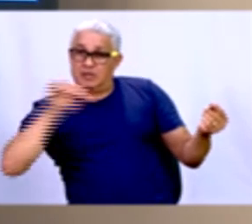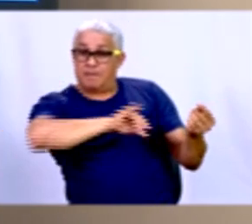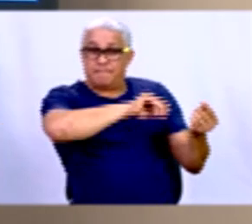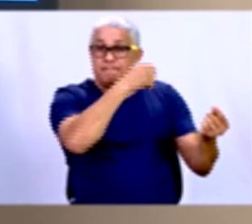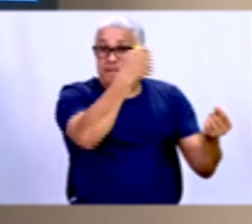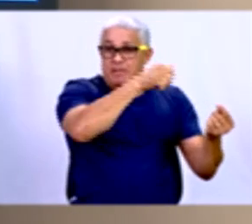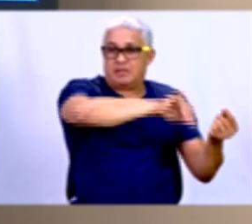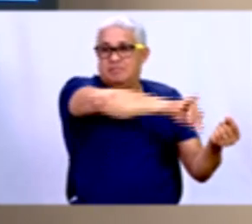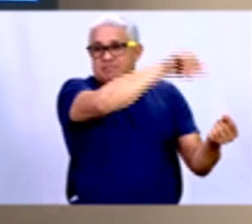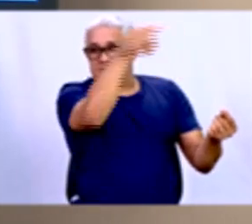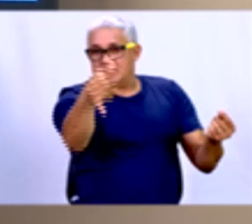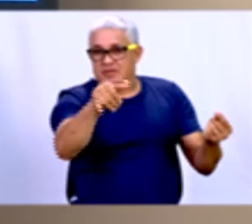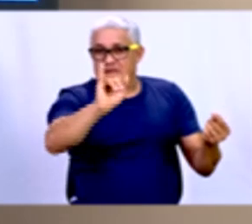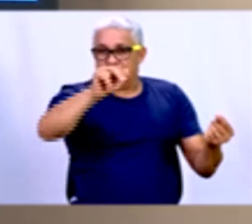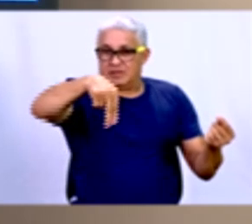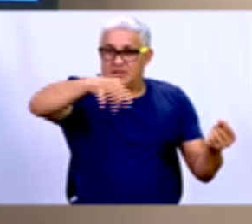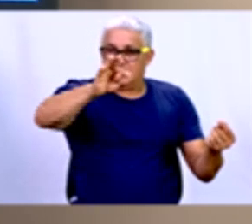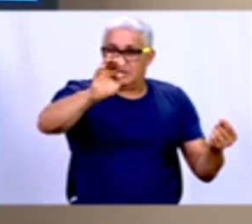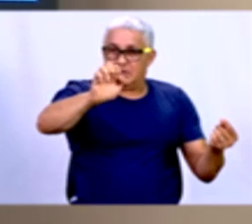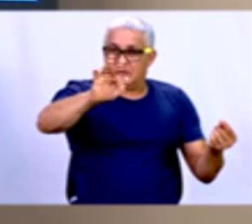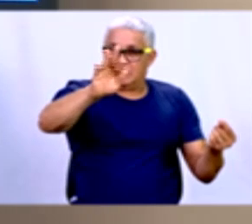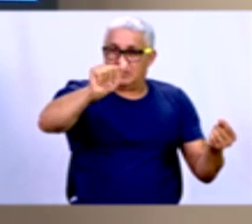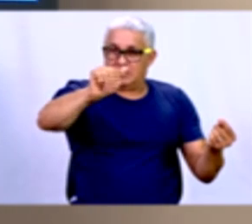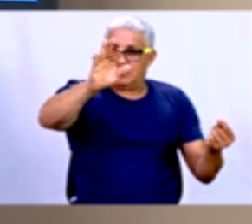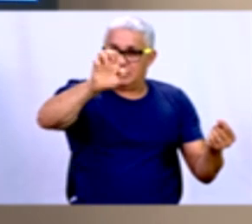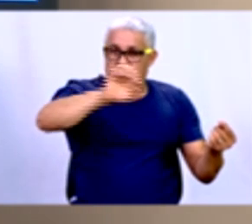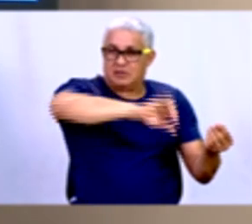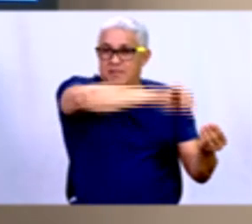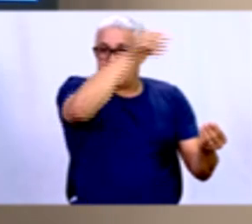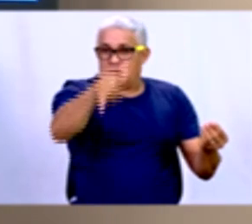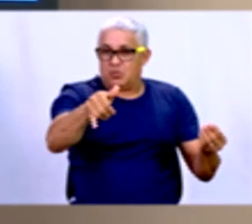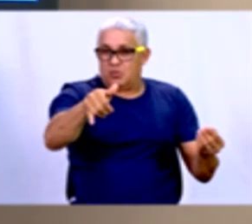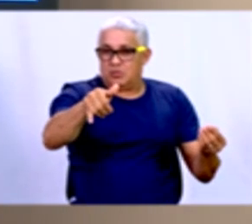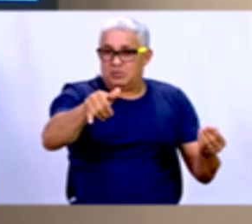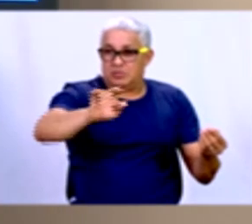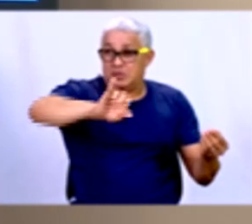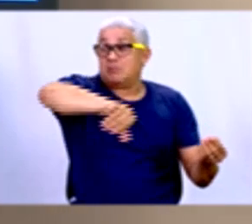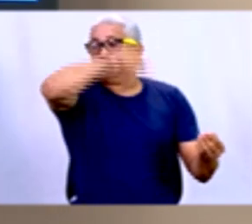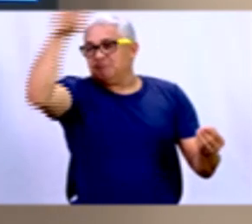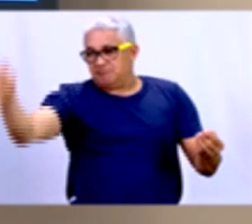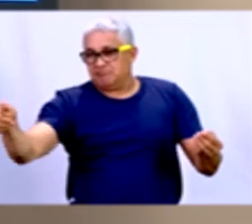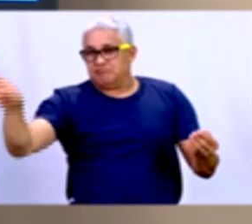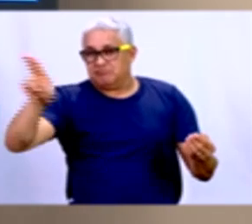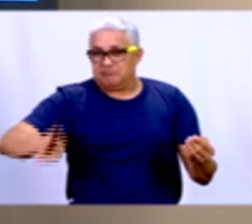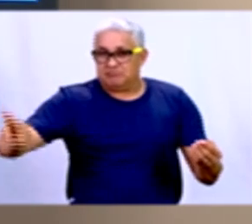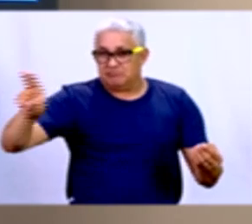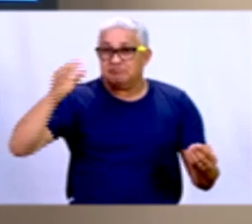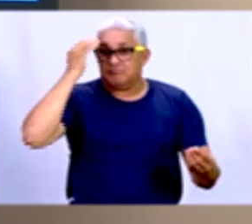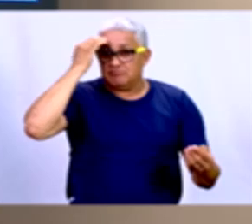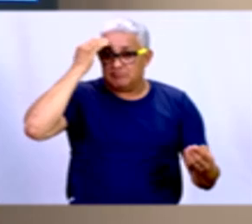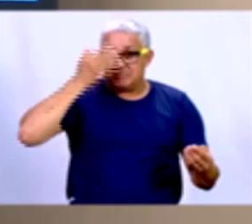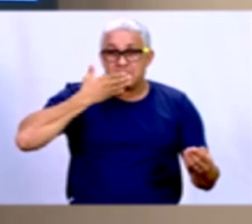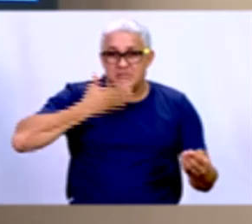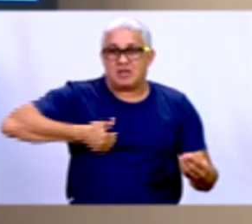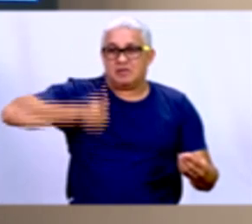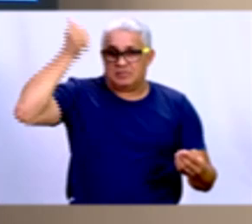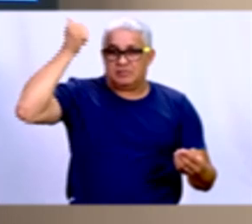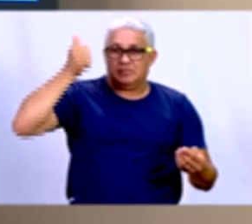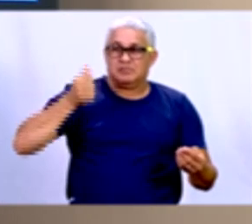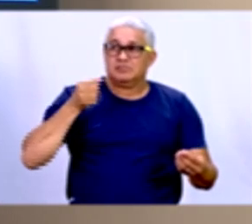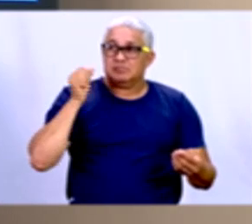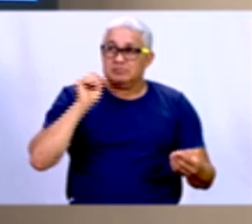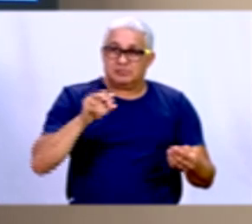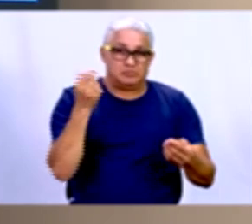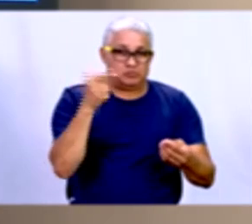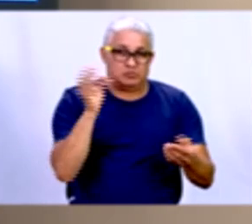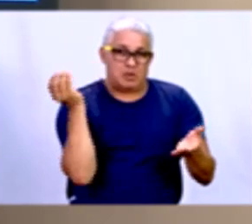tá? Se o dado não pôde ser inserido, a mensagem que o banco de dados mandou para a interface não pode